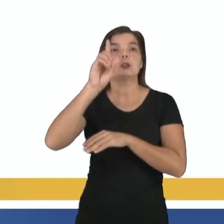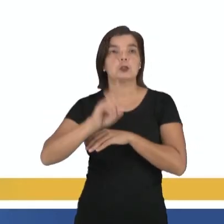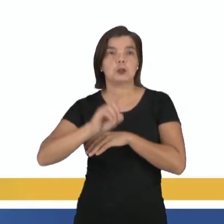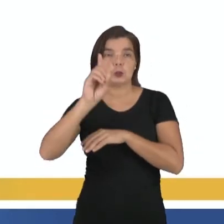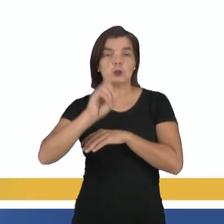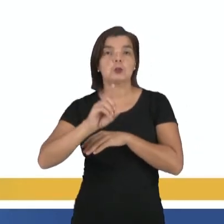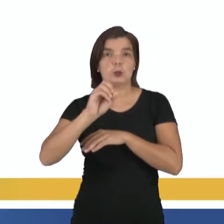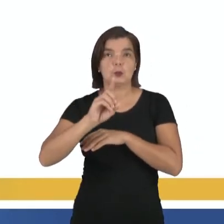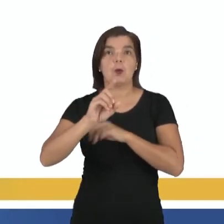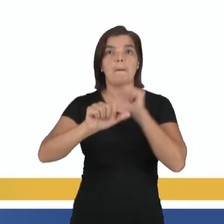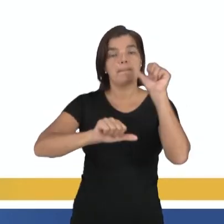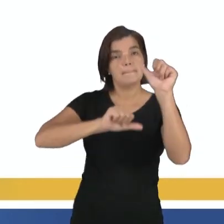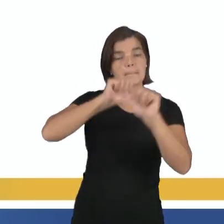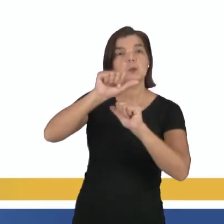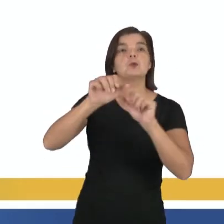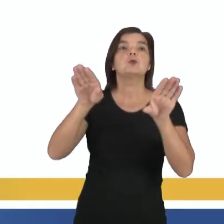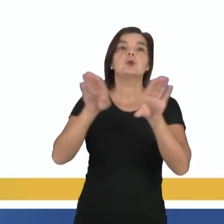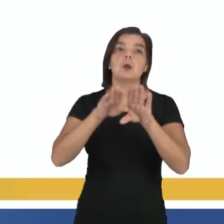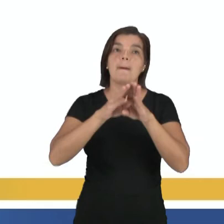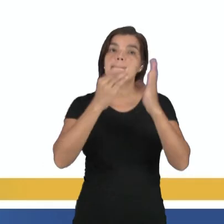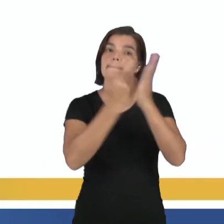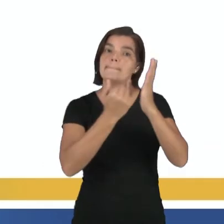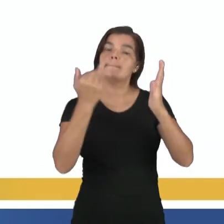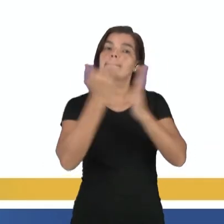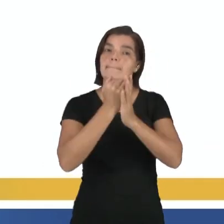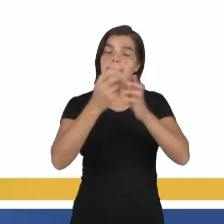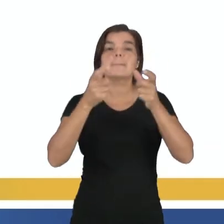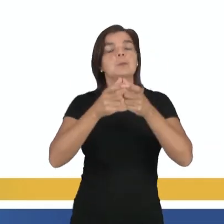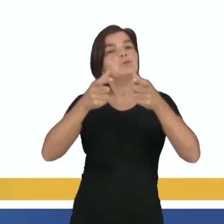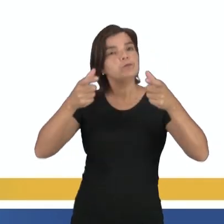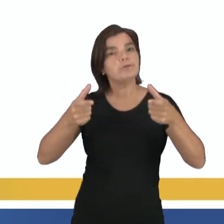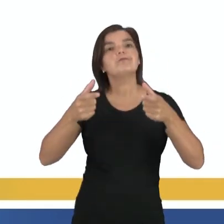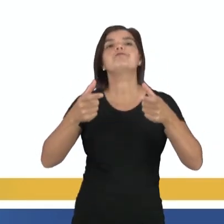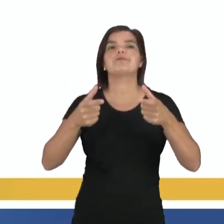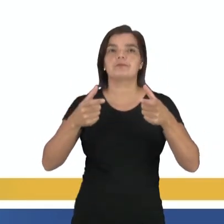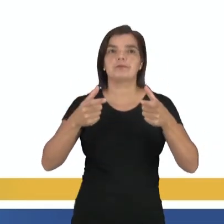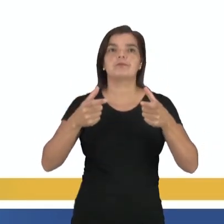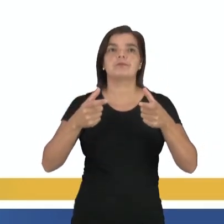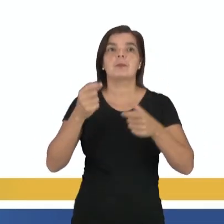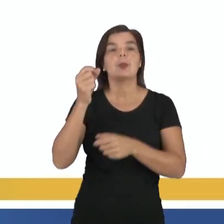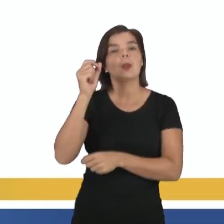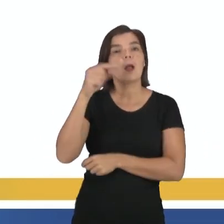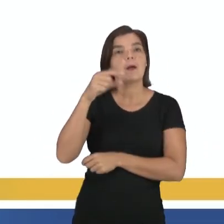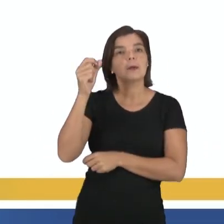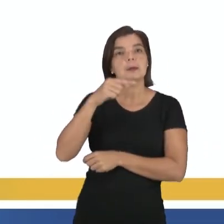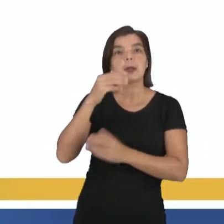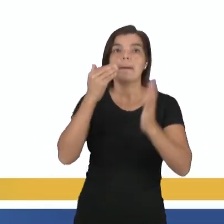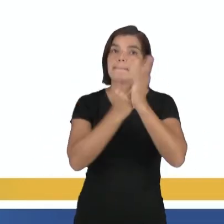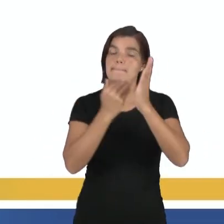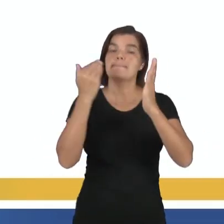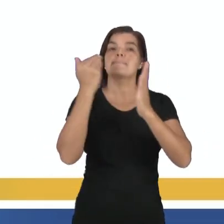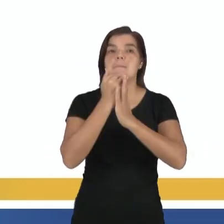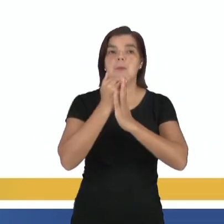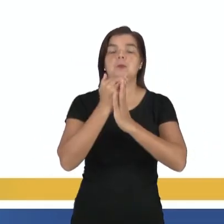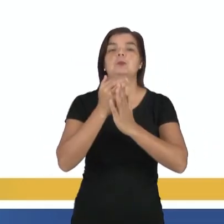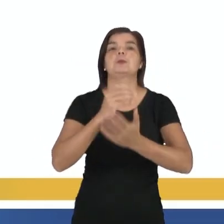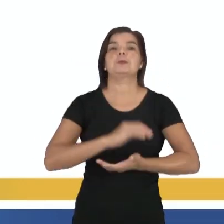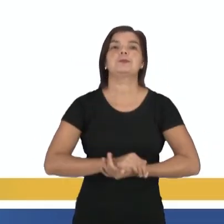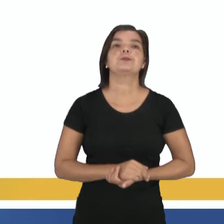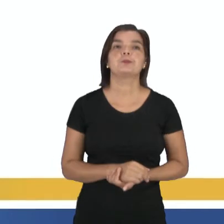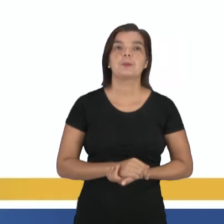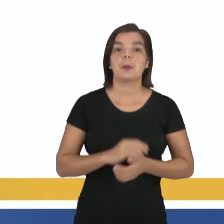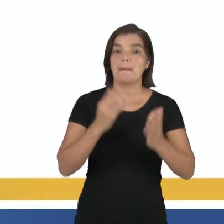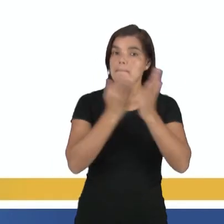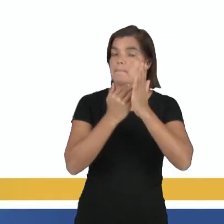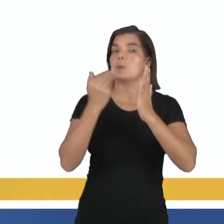ela não inverteu o seu sentido, porém, se tu verificar a seta, a vermelha ela é muito maior, ou seja, a imagem gerada é muito